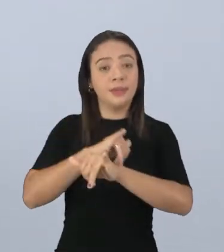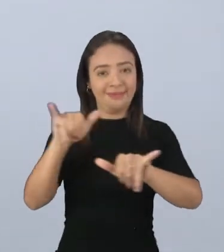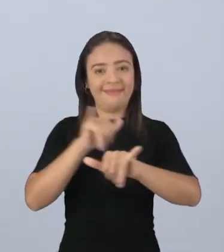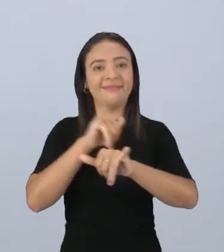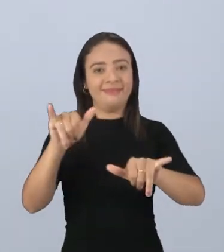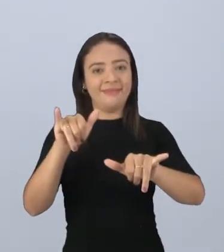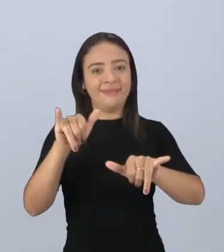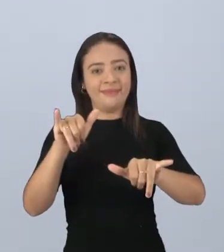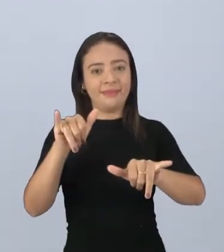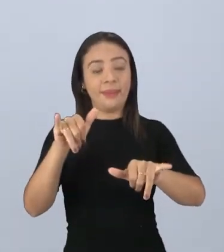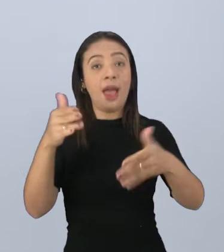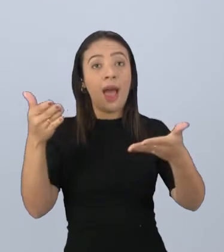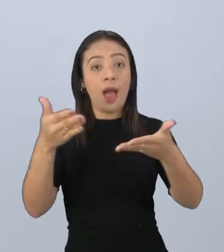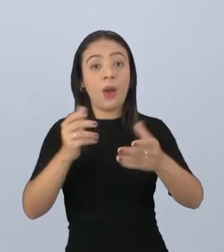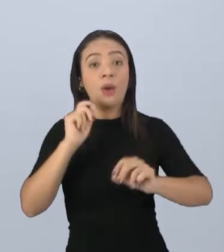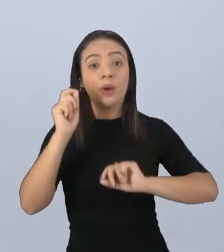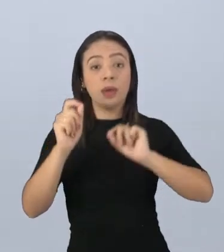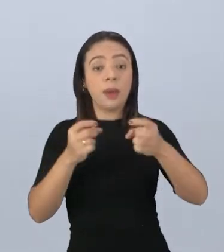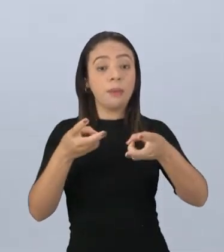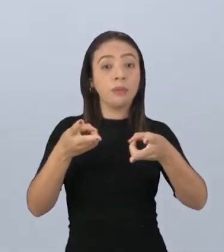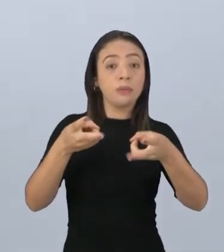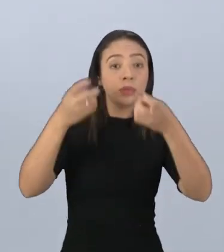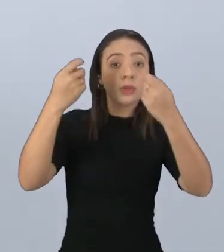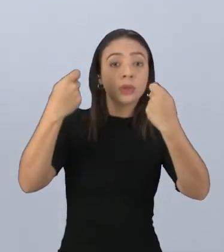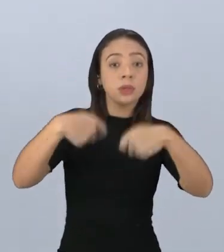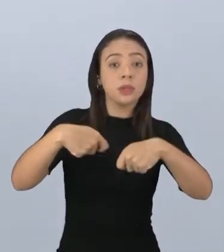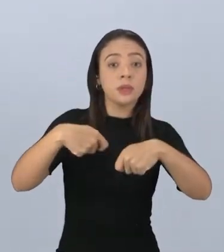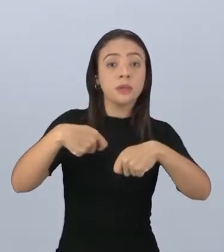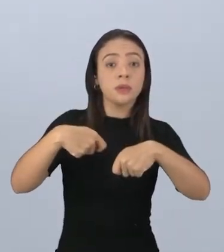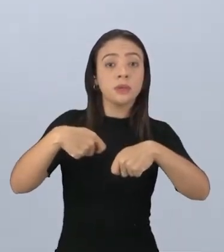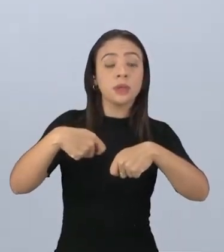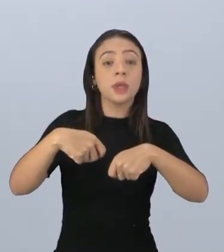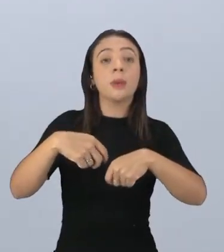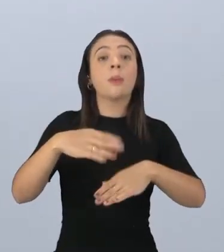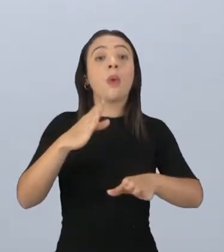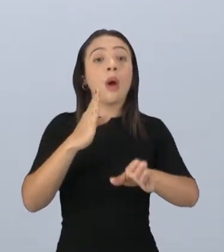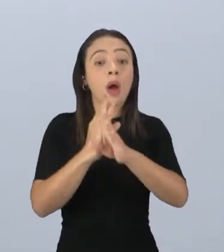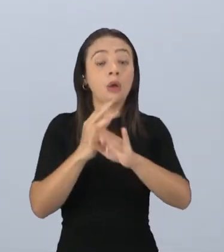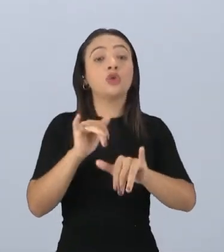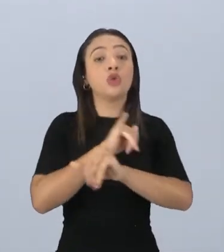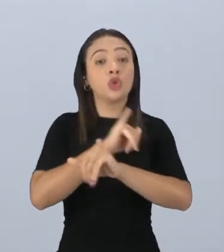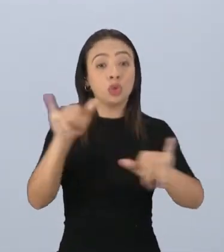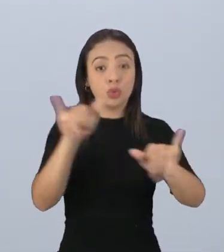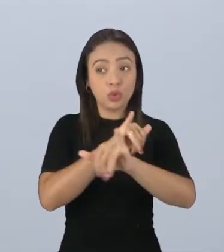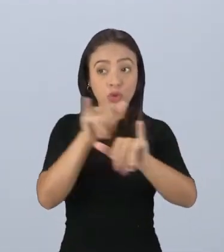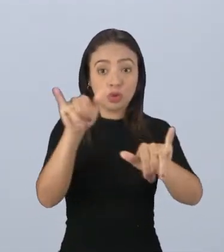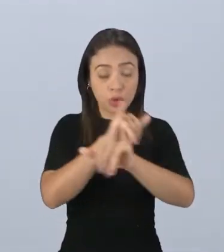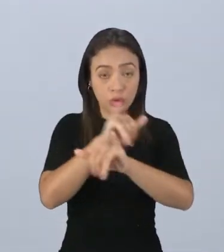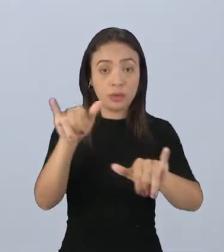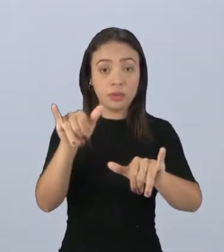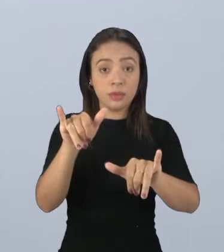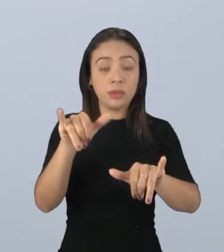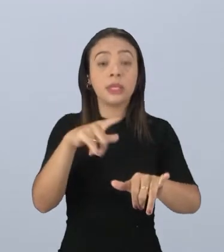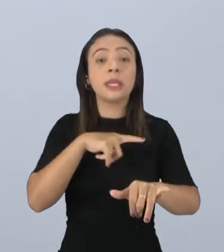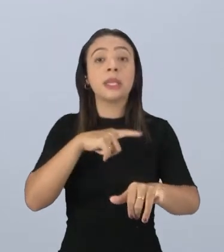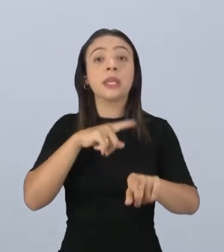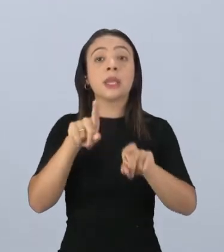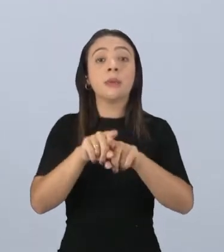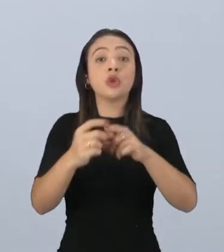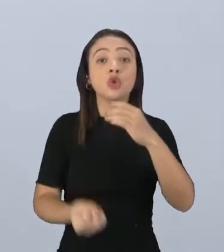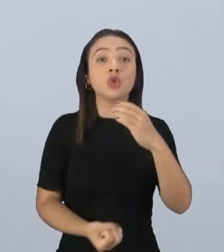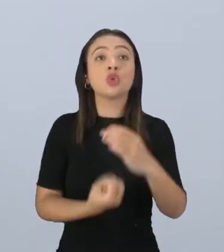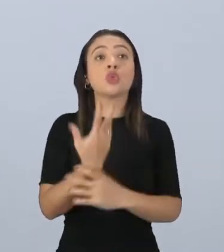notícia. Vejam que agora nós vamos perceber que a partir de uma notícia, daquilo que é noticiado, existe